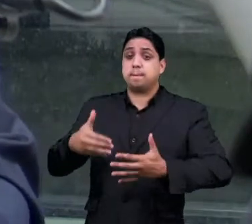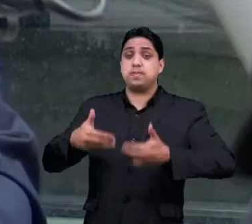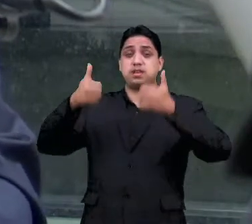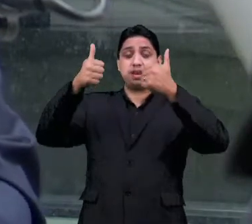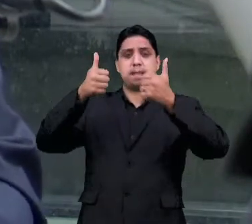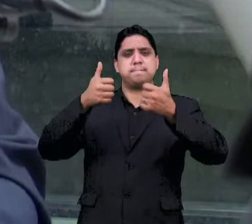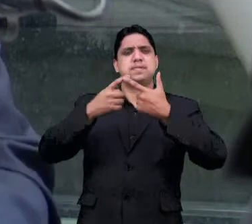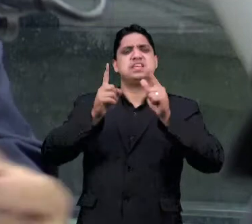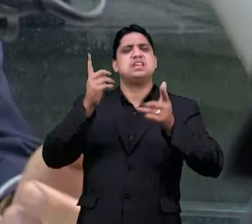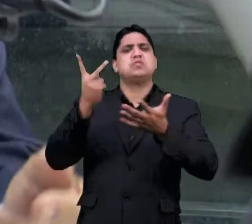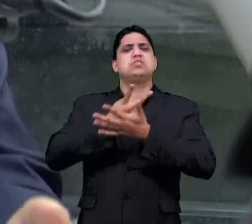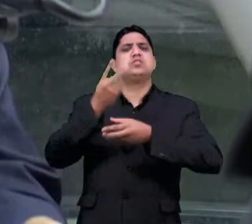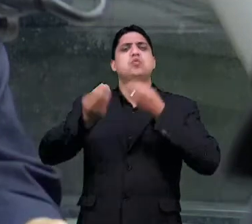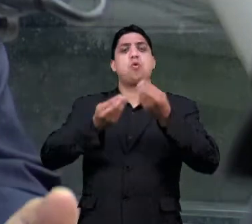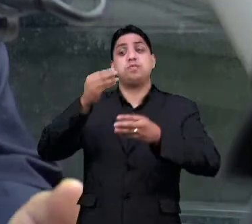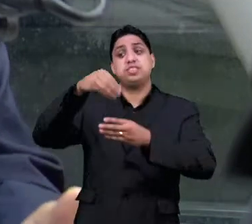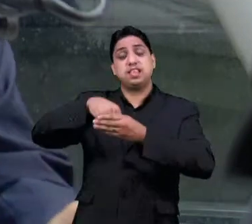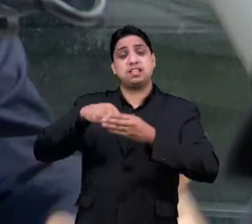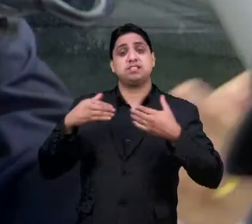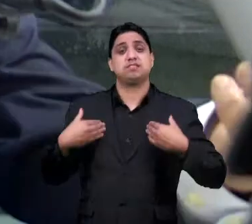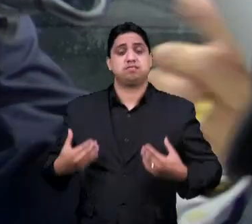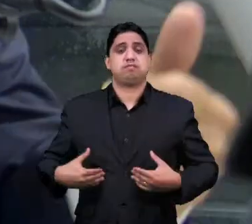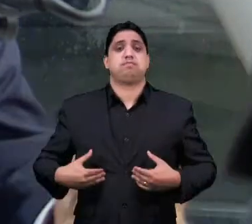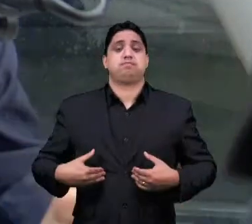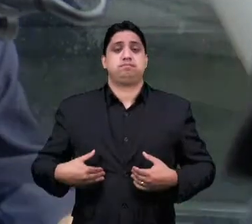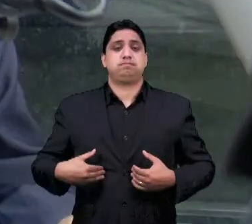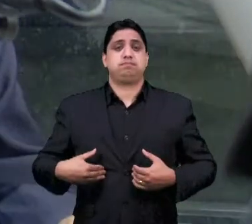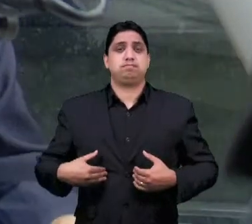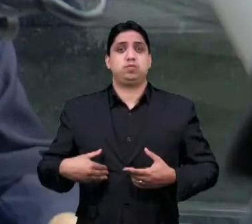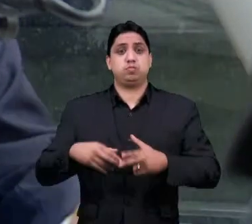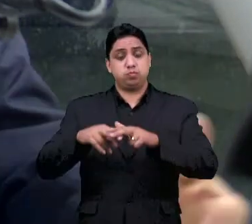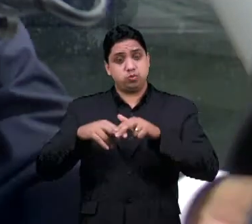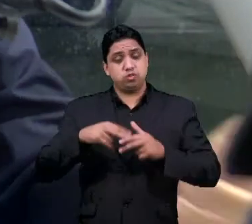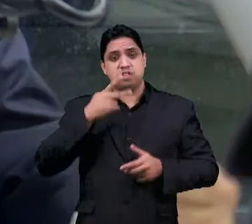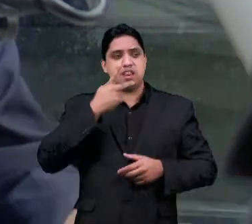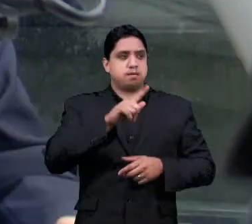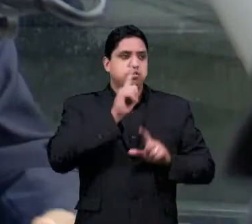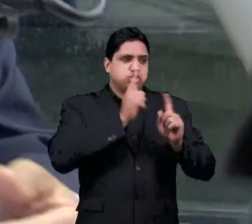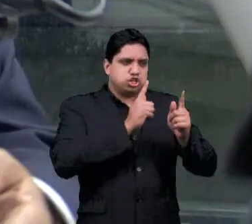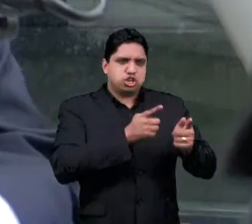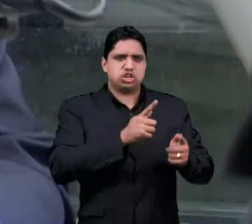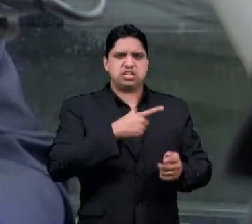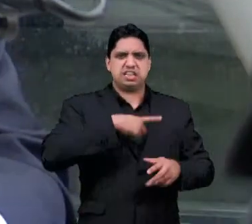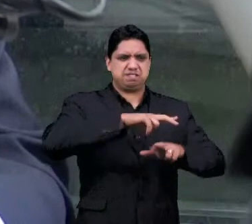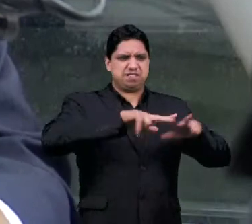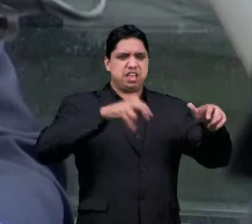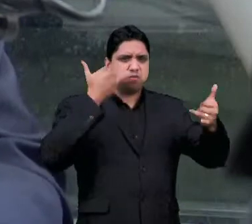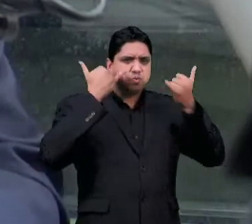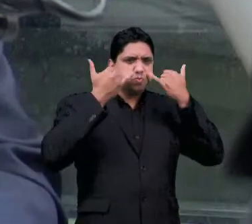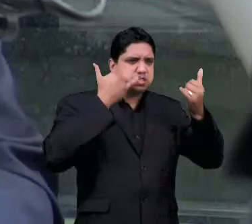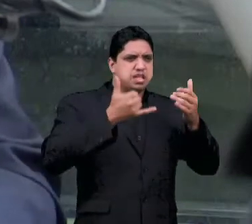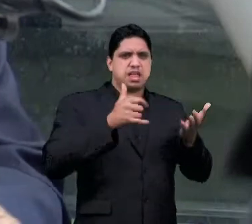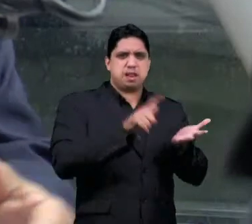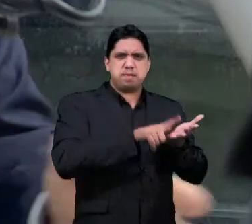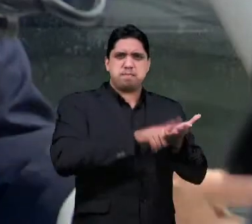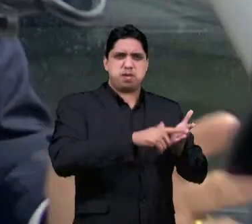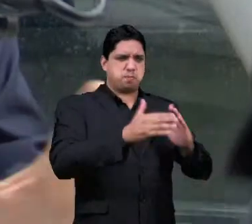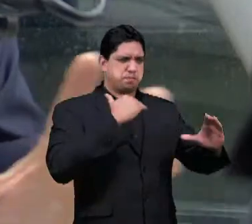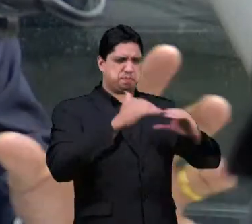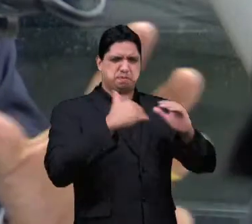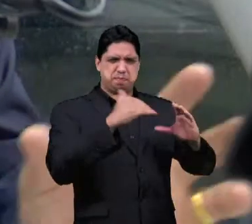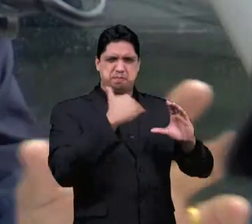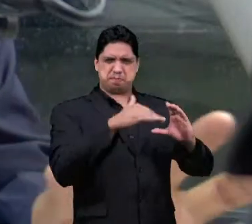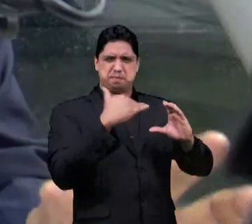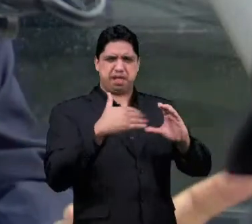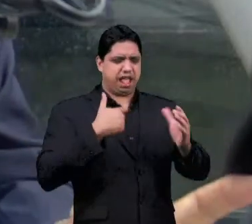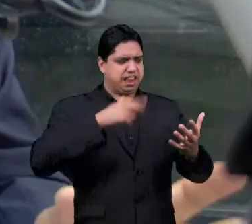Porque, é por isso que eu falei sobre o Gedeuti. O Gedeuti recebe muita coisa, recebe muita informação, recebe aquele monte de papel dele, ele vai lendo ali e